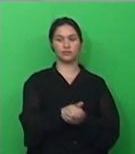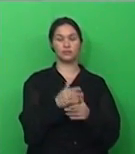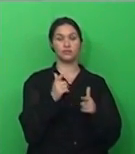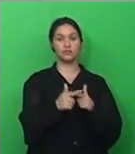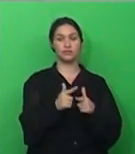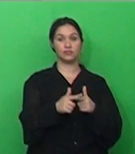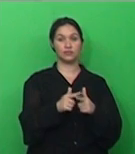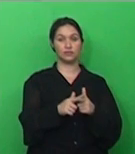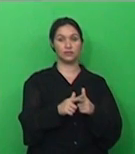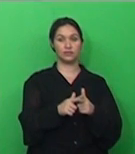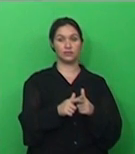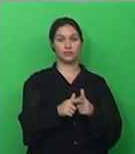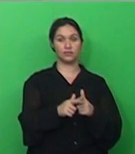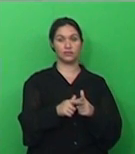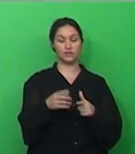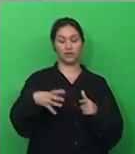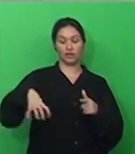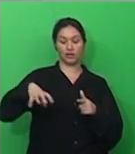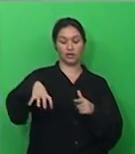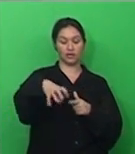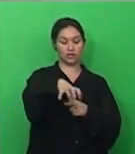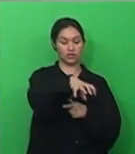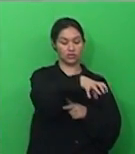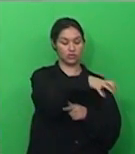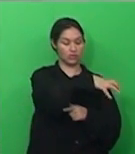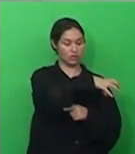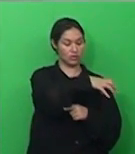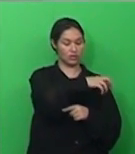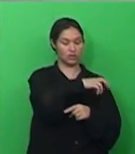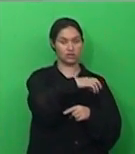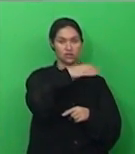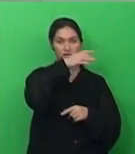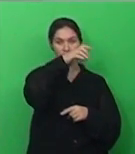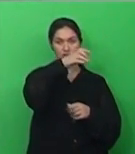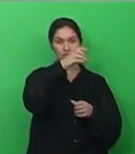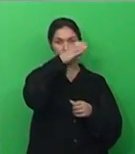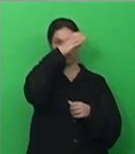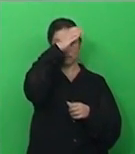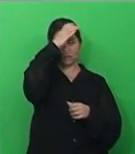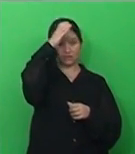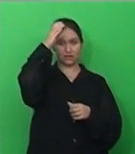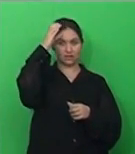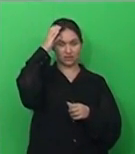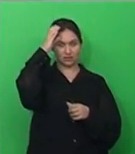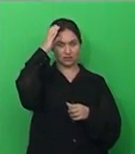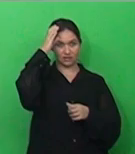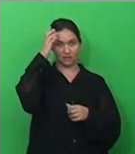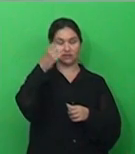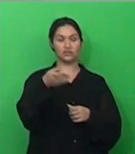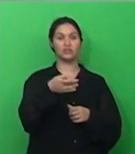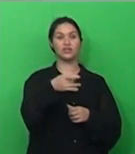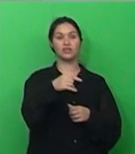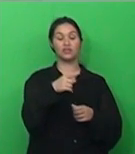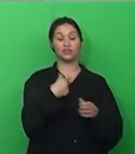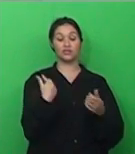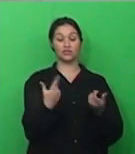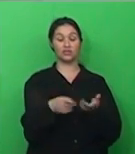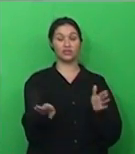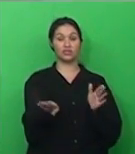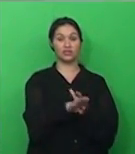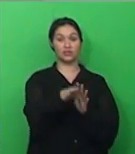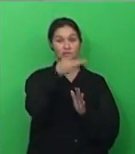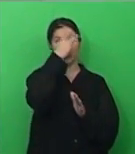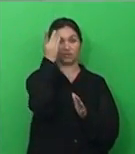que você vai, o Salésio Lima colocou muito bem, que as pessoas chegam e dizem assim para você: agora nós vamos